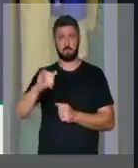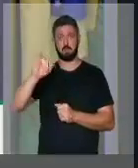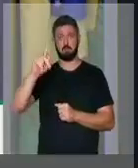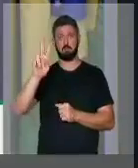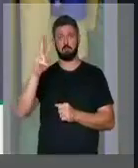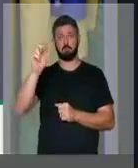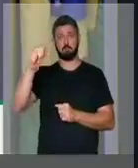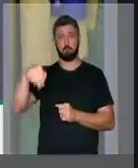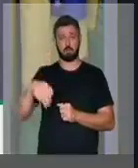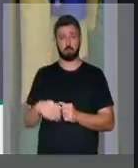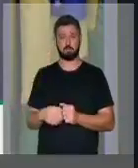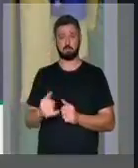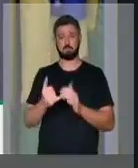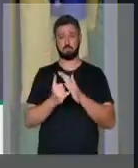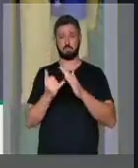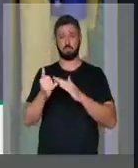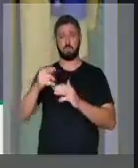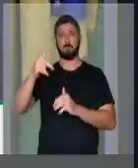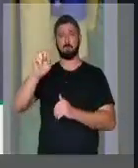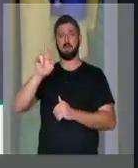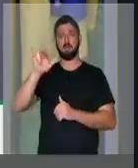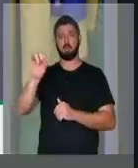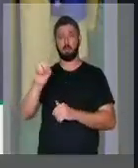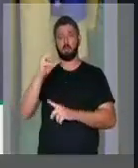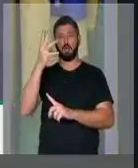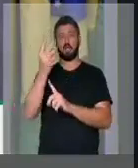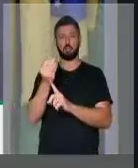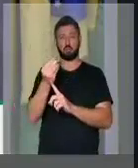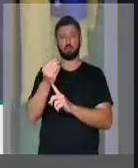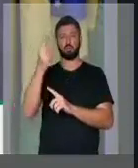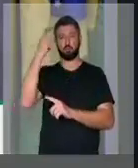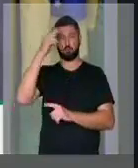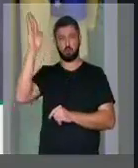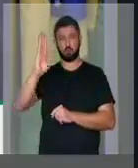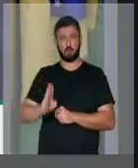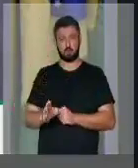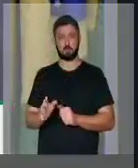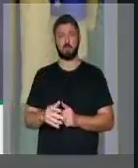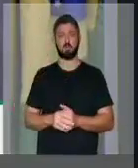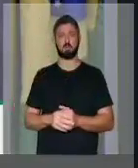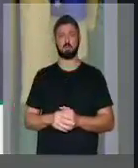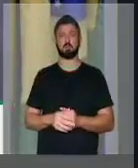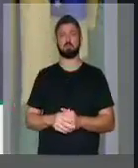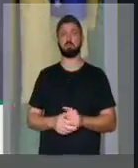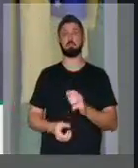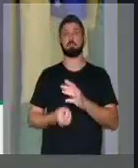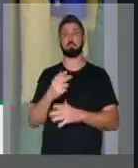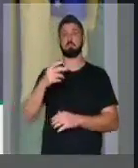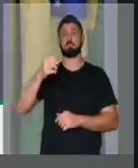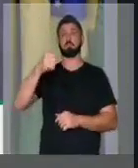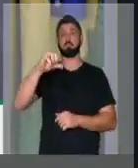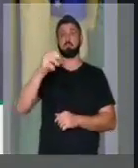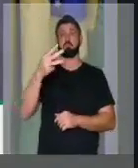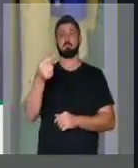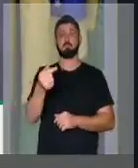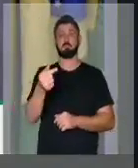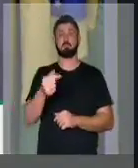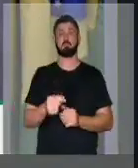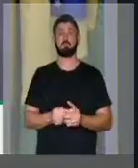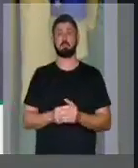nosso Instituto Patrimônio Artístico Histórico Nacional, criado em